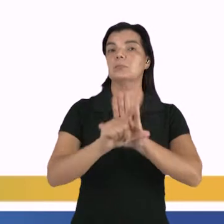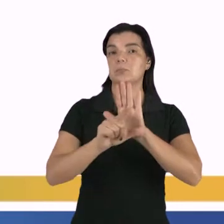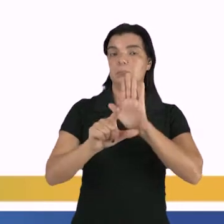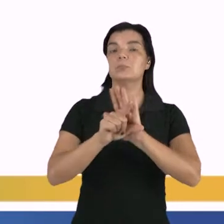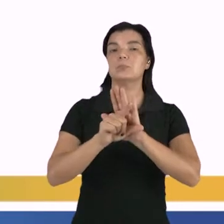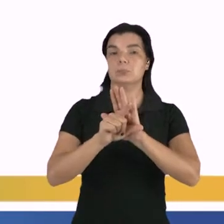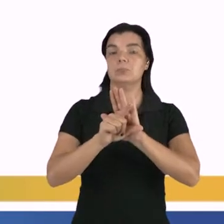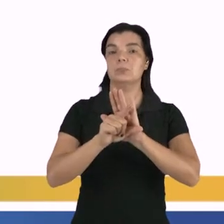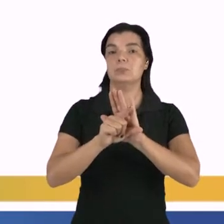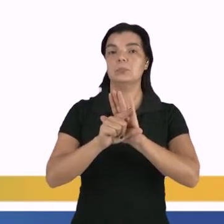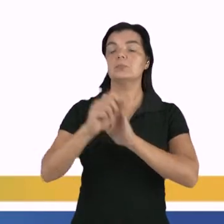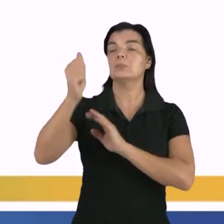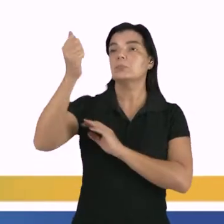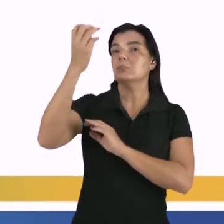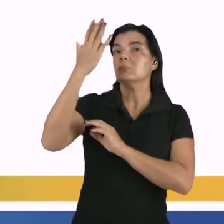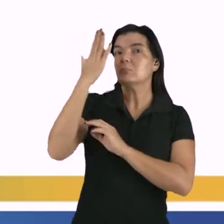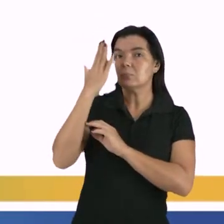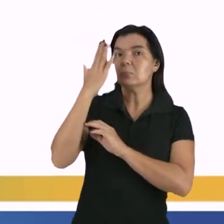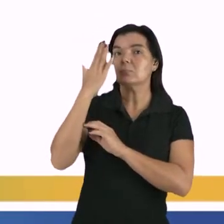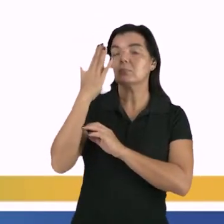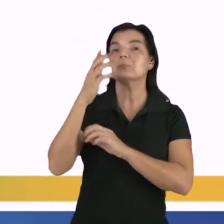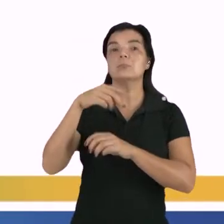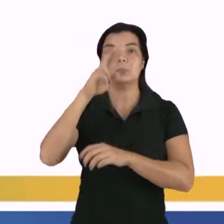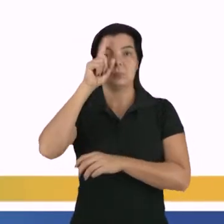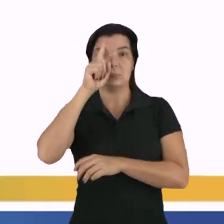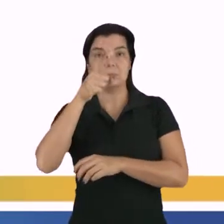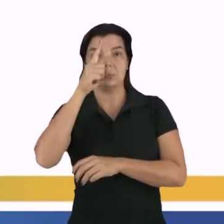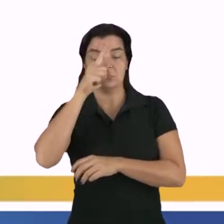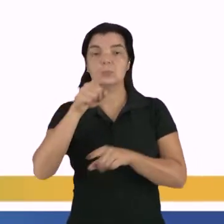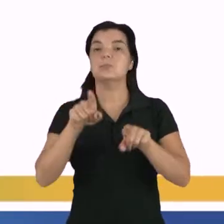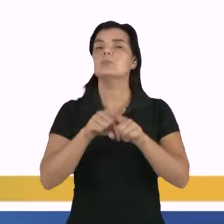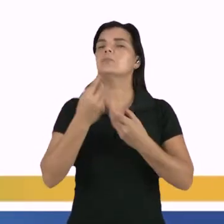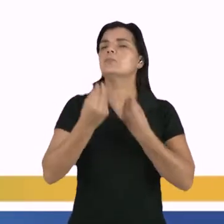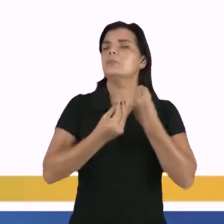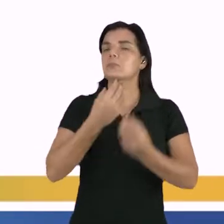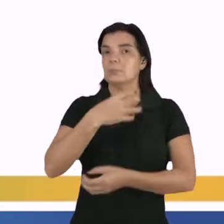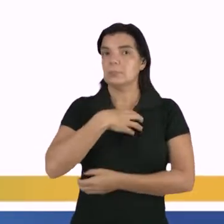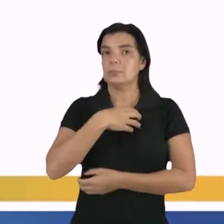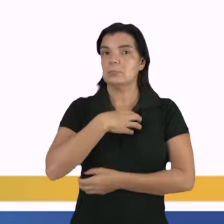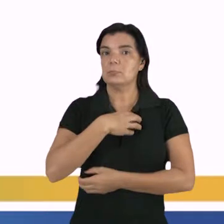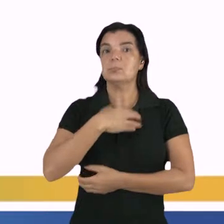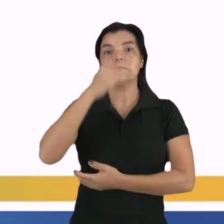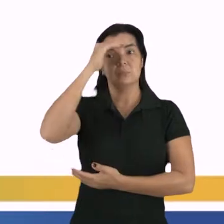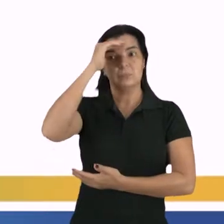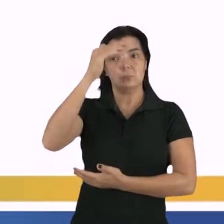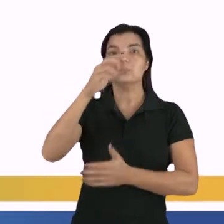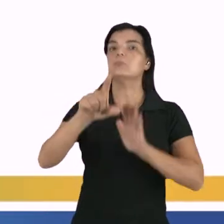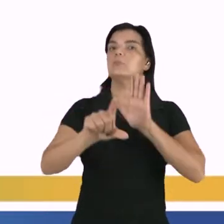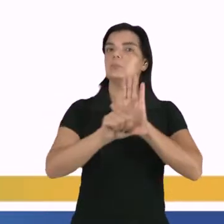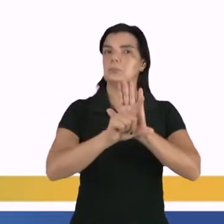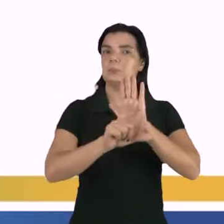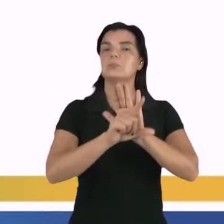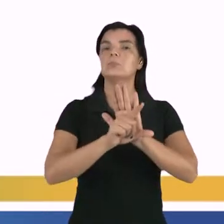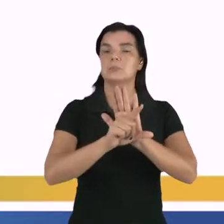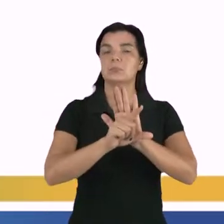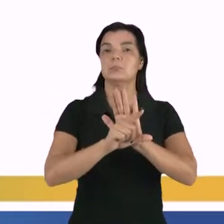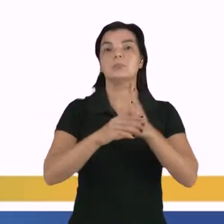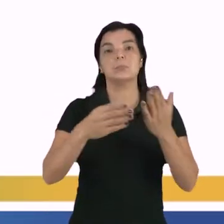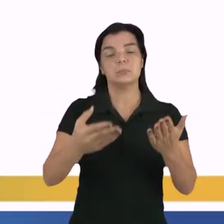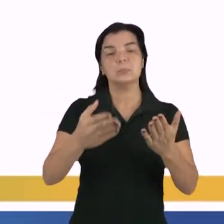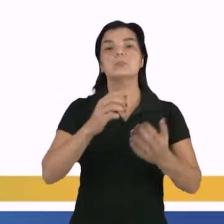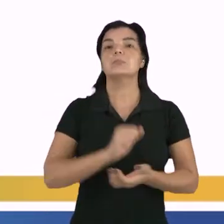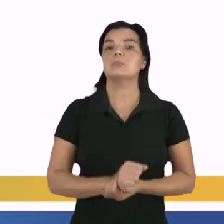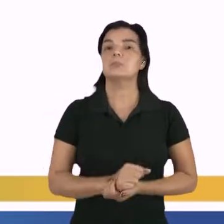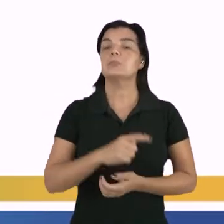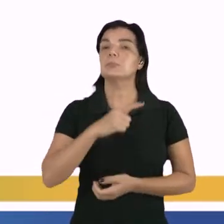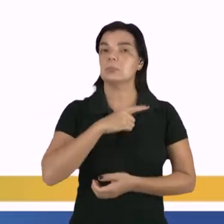Moisés, a lei revelada, a ordem, como eu devo agir? Eu sigo a lei. Eu obedeço à lei. Então,